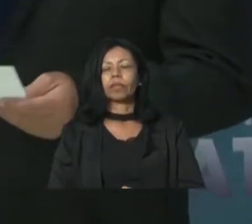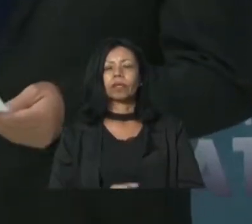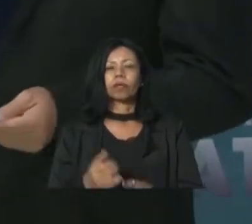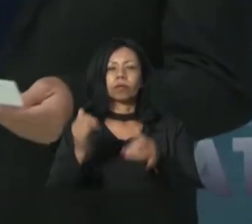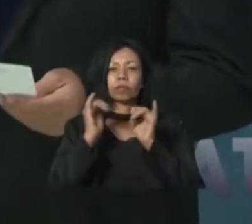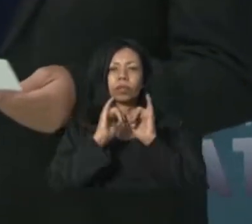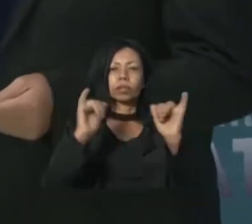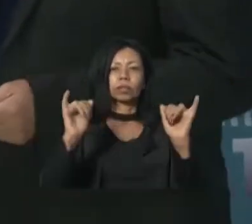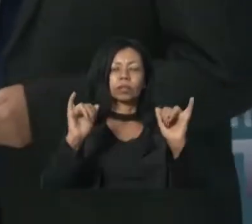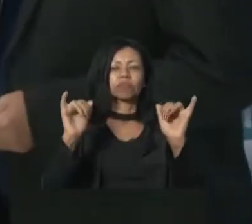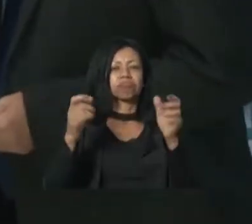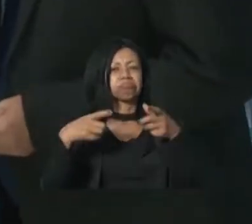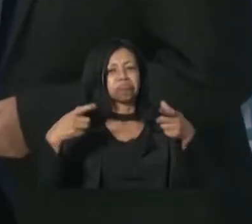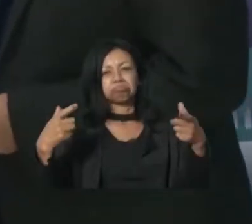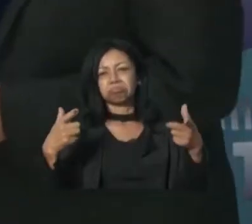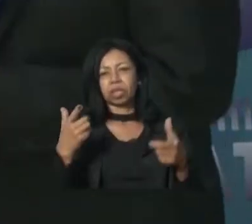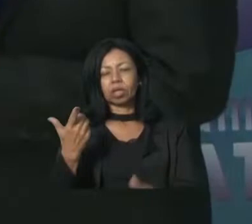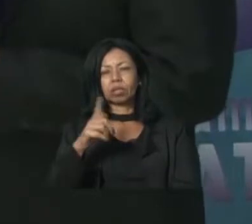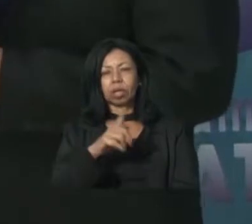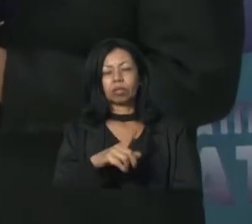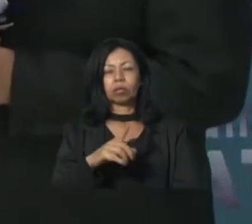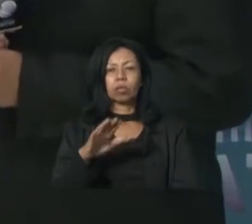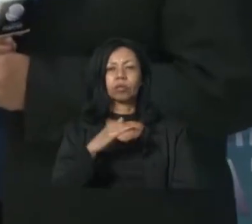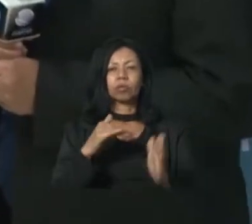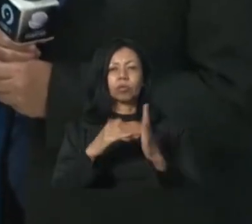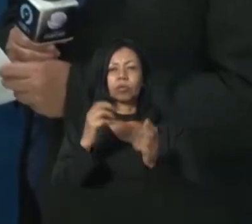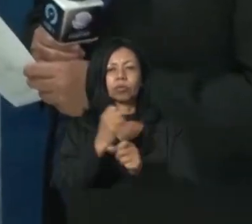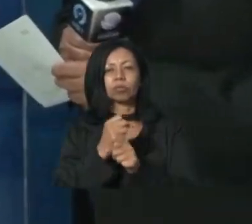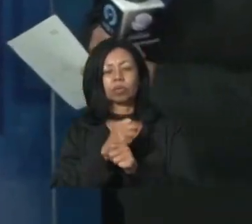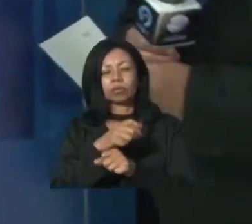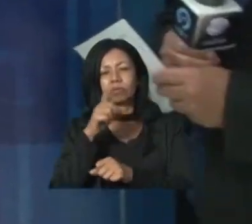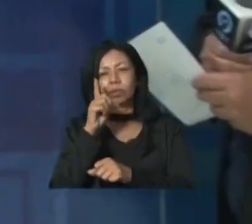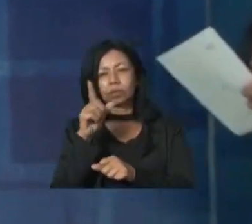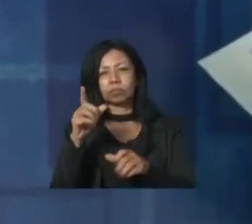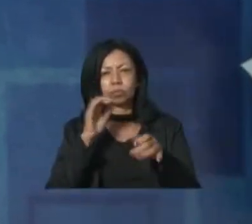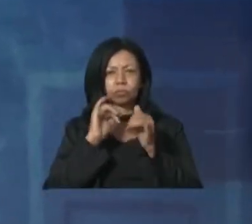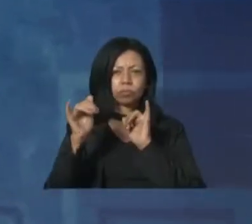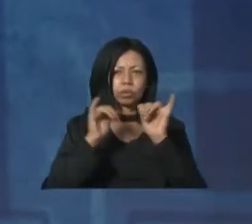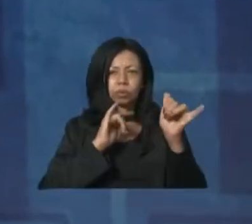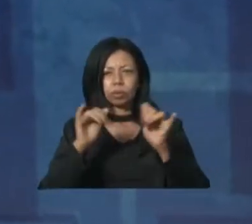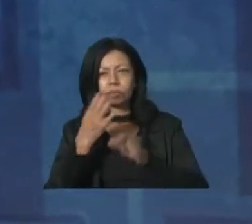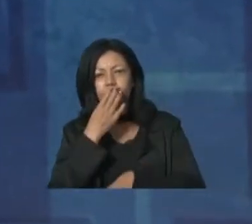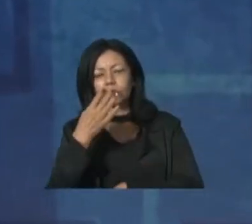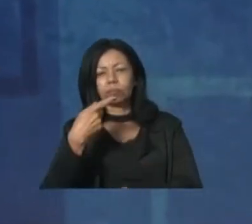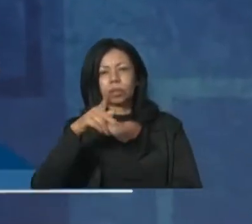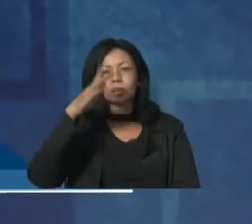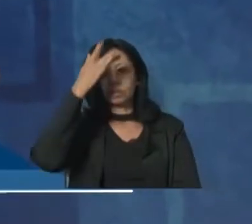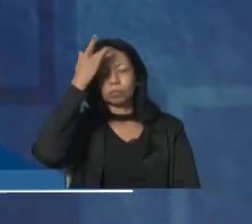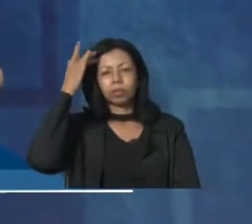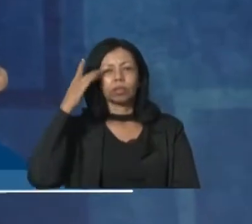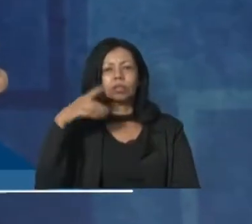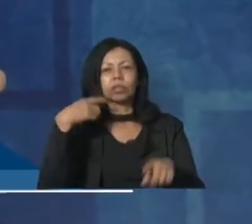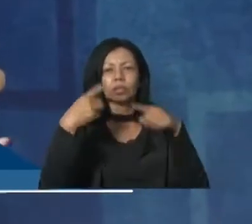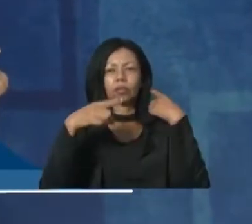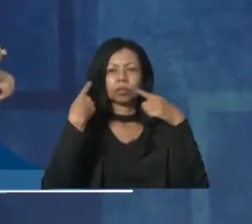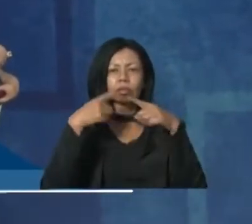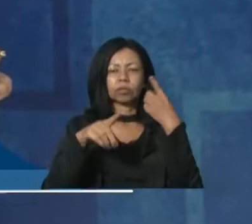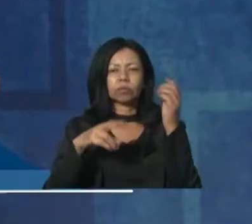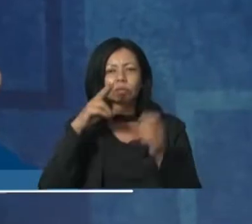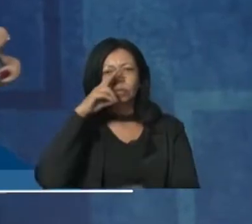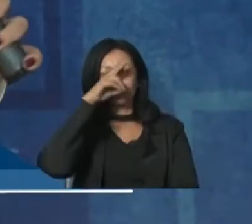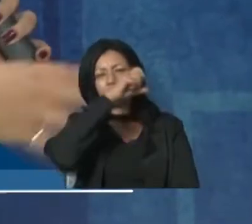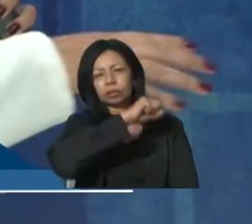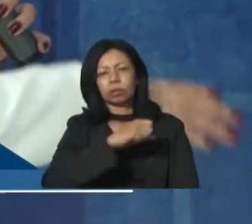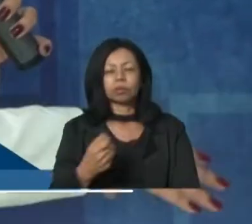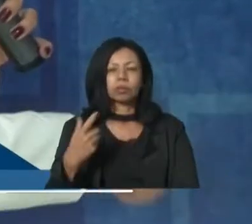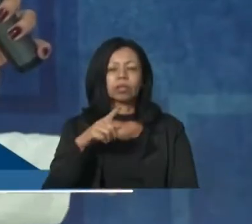é alarmante ainda, durante todo o ano nós fazemos campanhas pedindo que as mulheres denunciem e fortalecendo essa